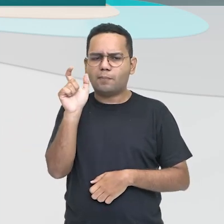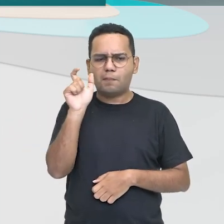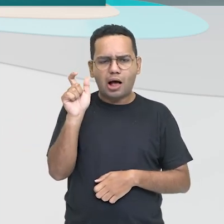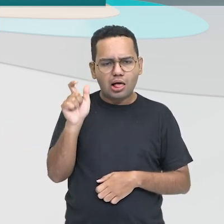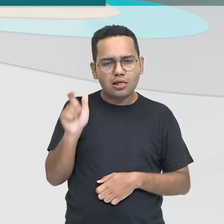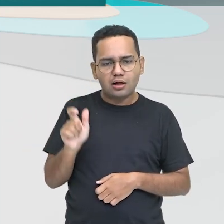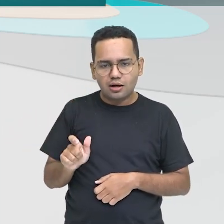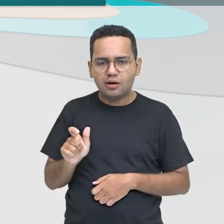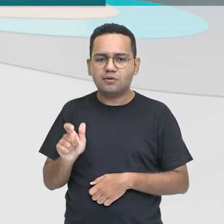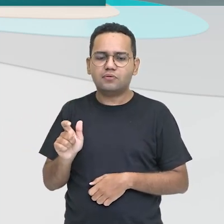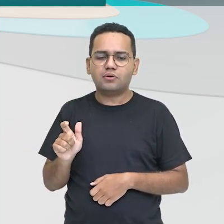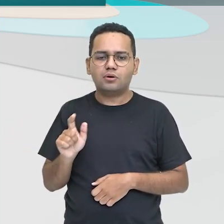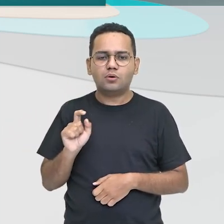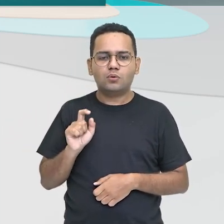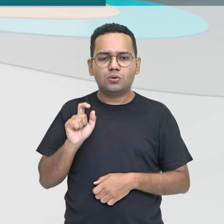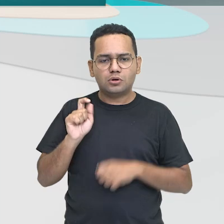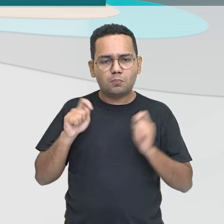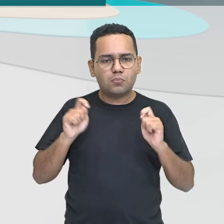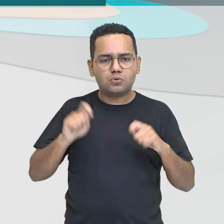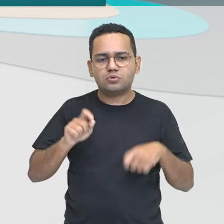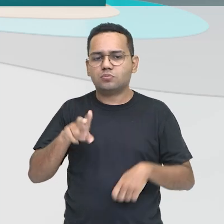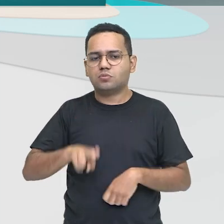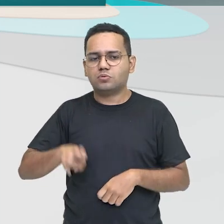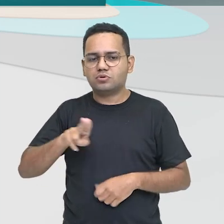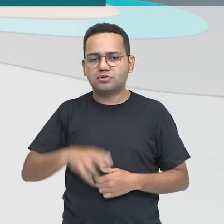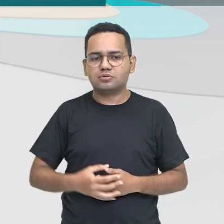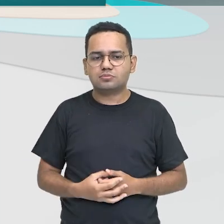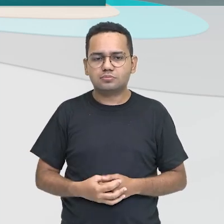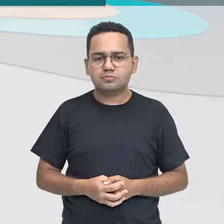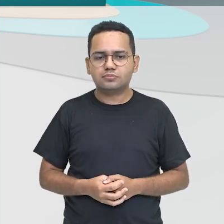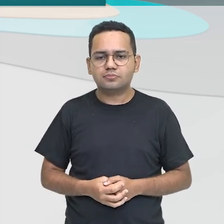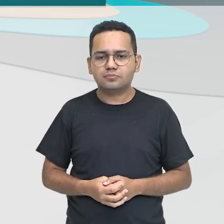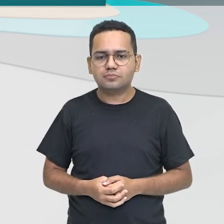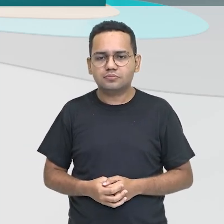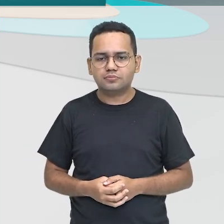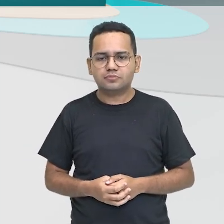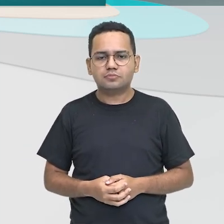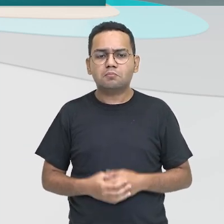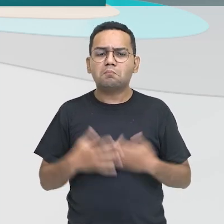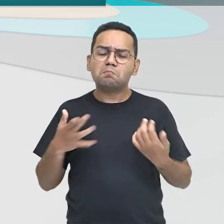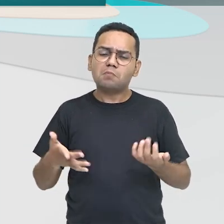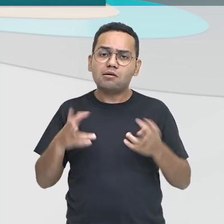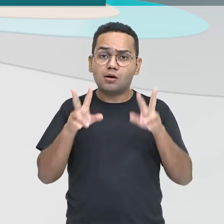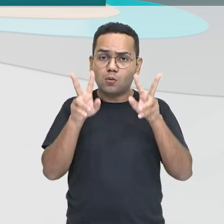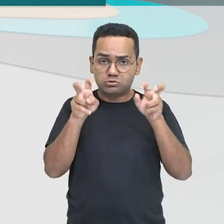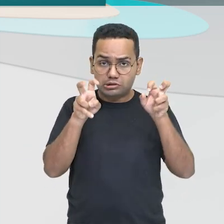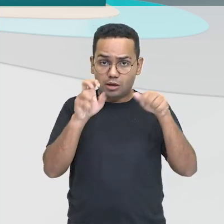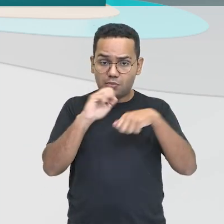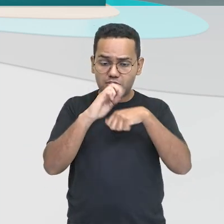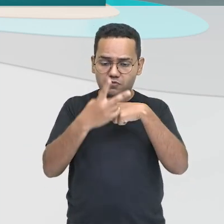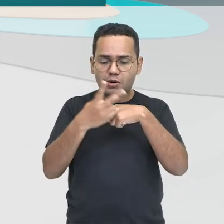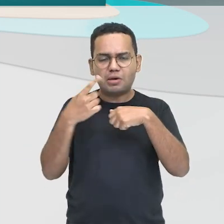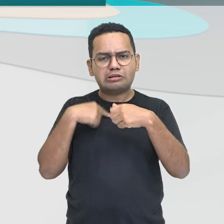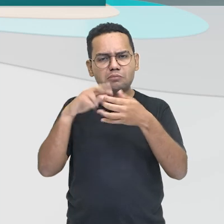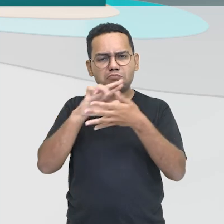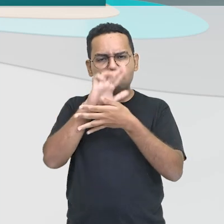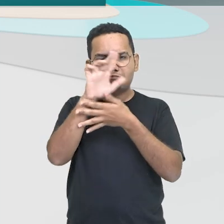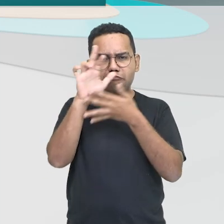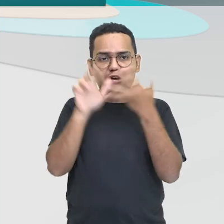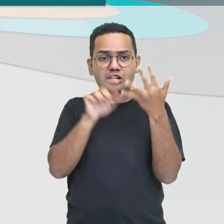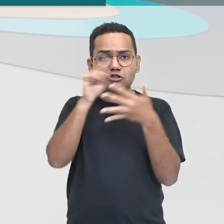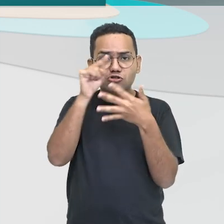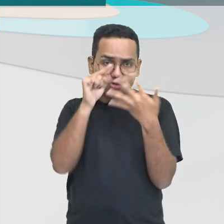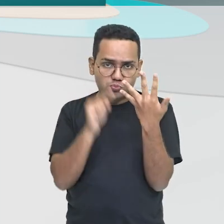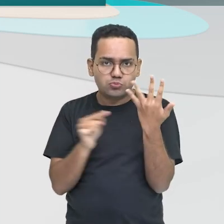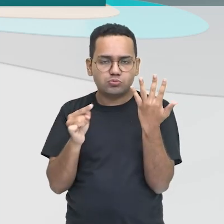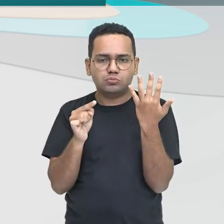tantas situações que eu consigo utilizar, e o advérbio tem também diversas classificações, e cada uma